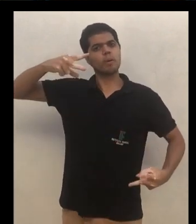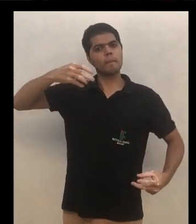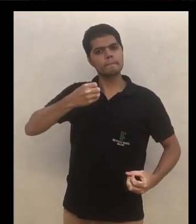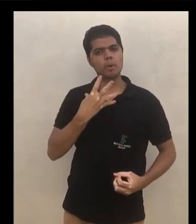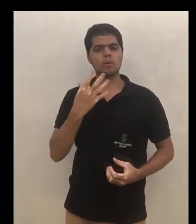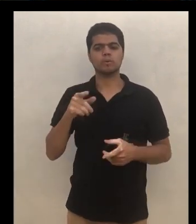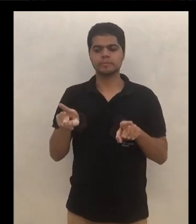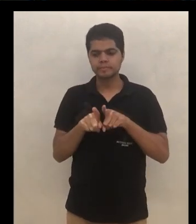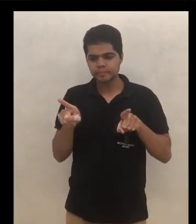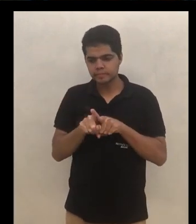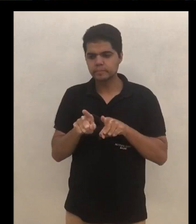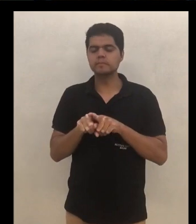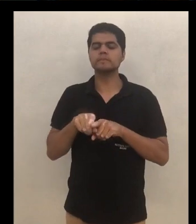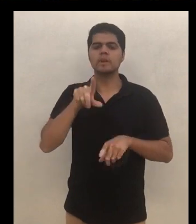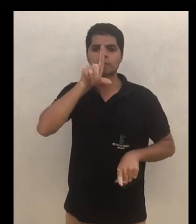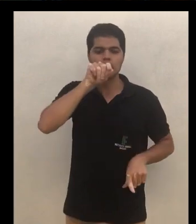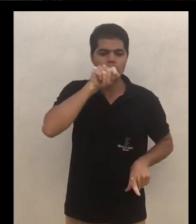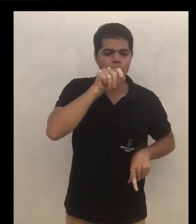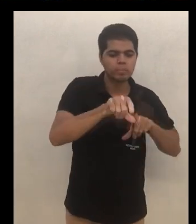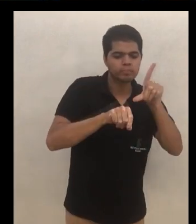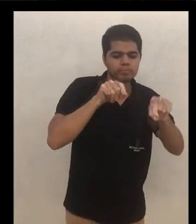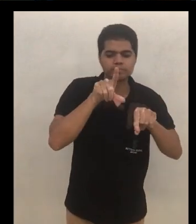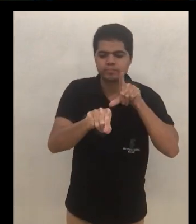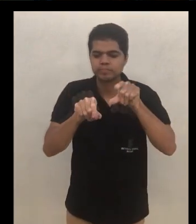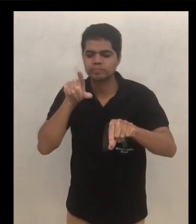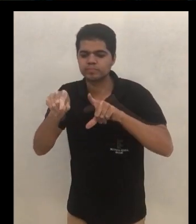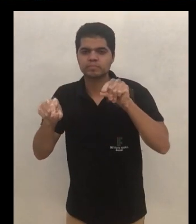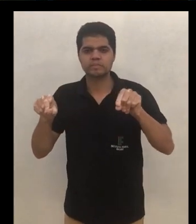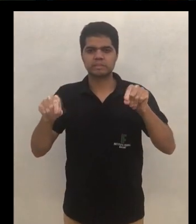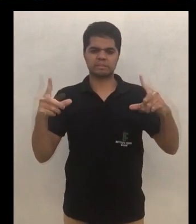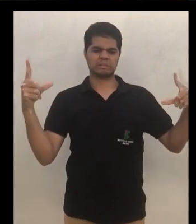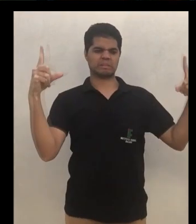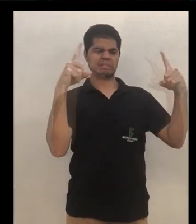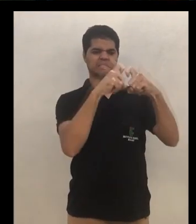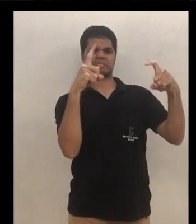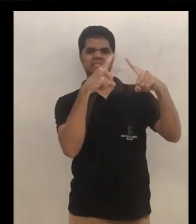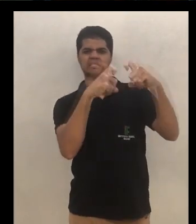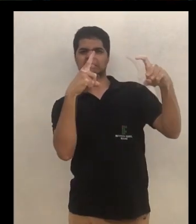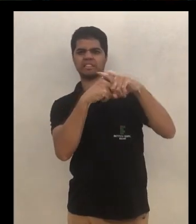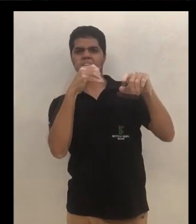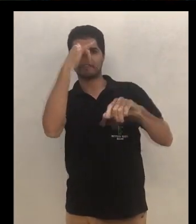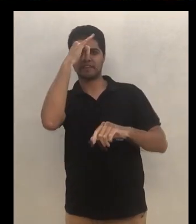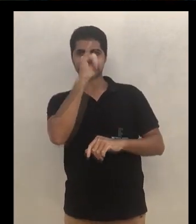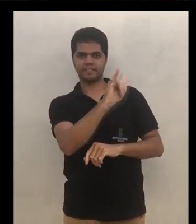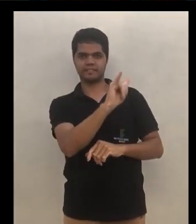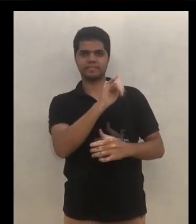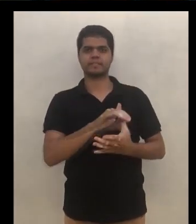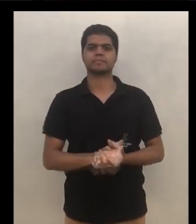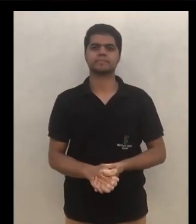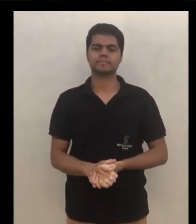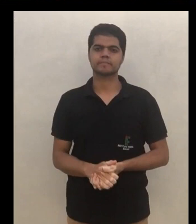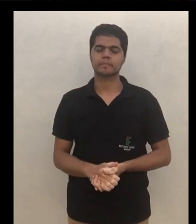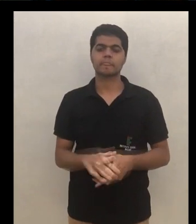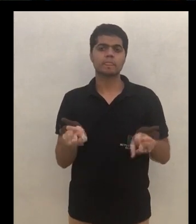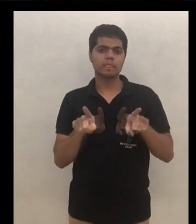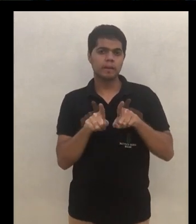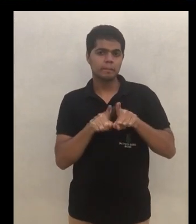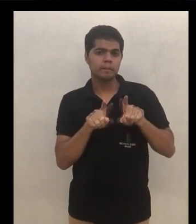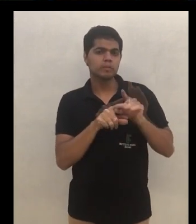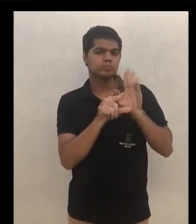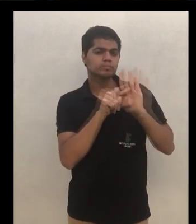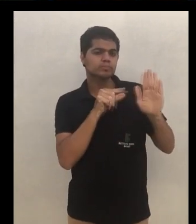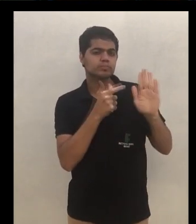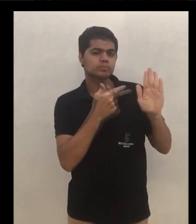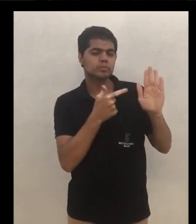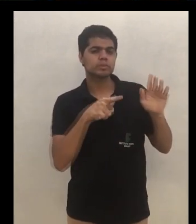divertir, vão bicar e não vão precisar serem debicadas, tá? Na seção 2, fala do ambiente